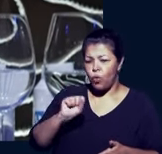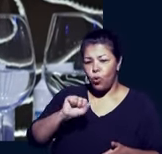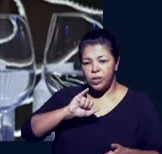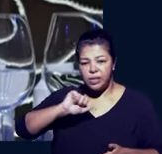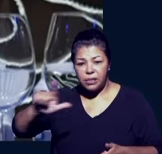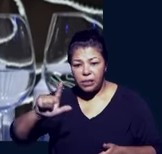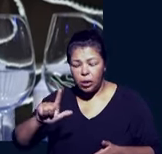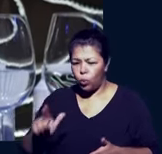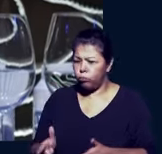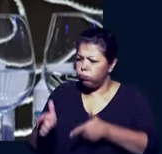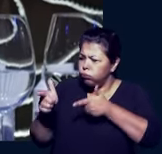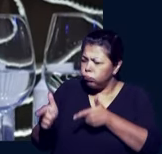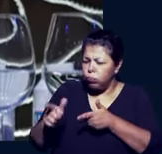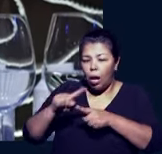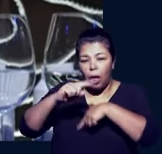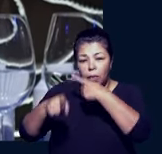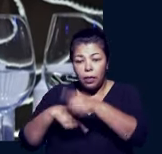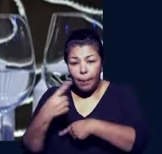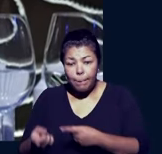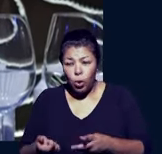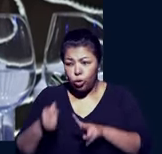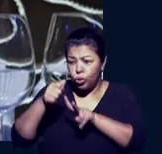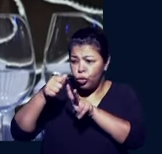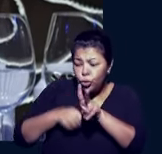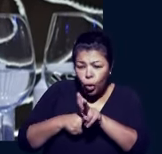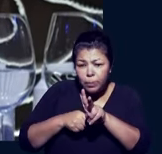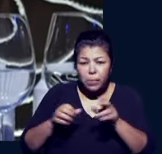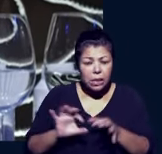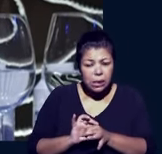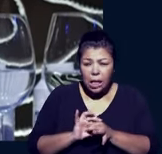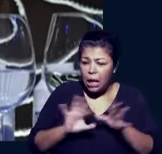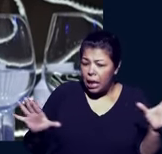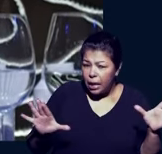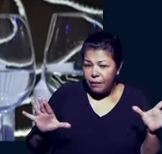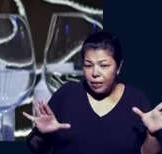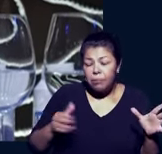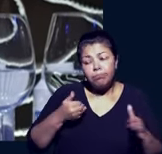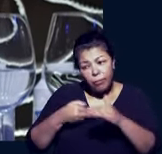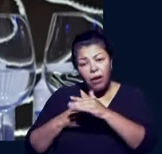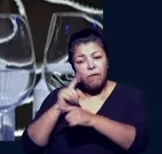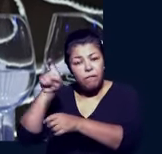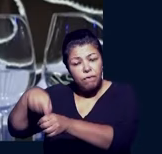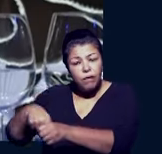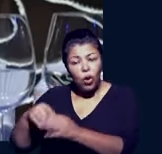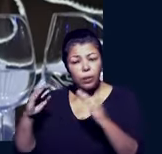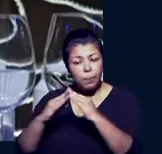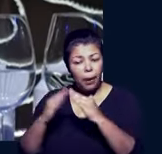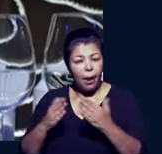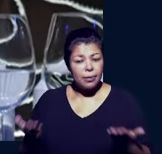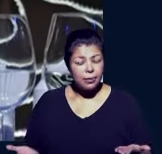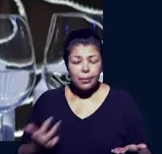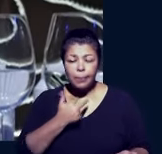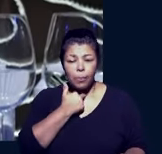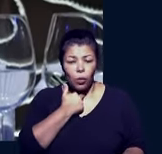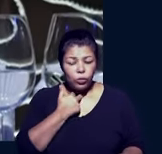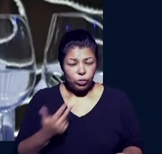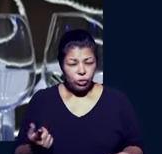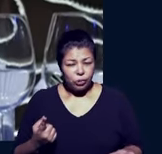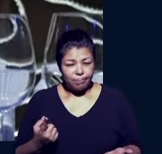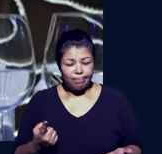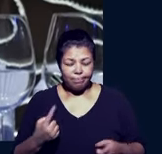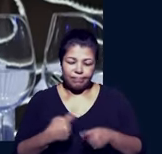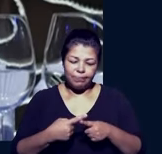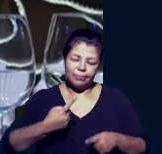o crime passa a compensar nós tivemos um caso um mercadinho de 3 por TR que tinha